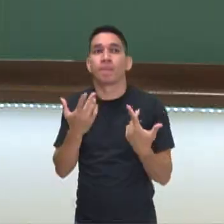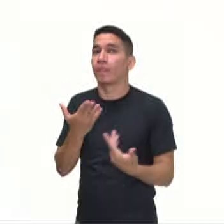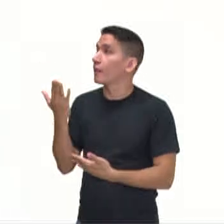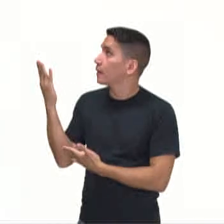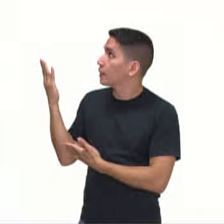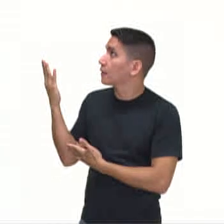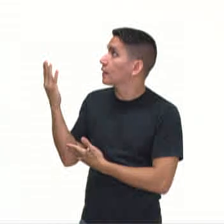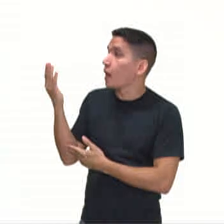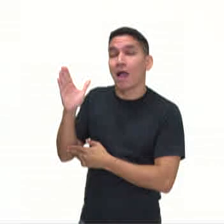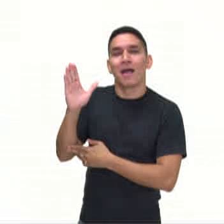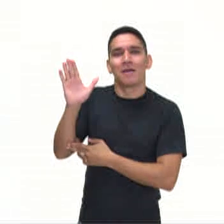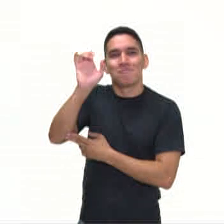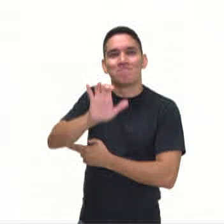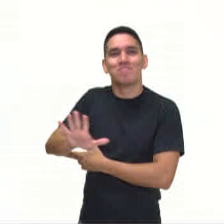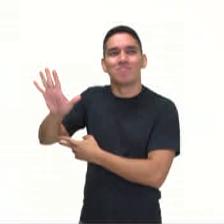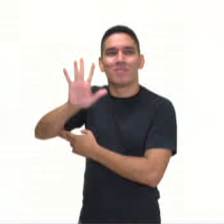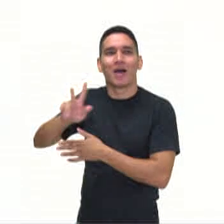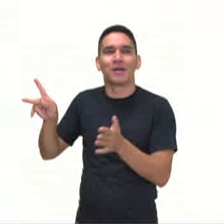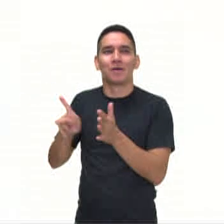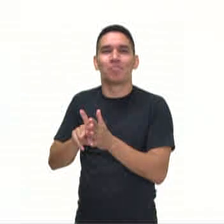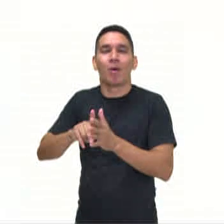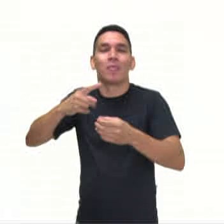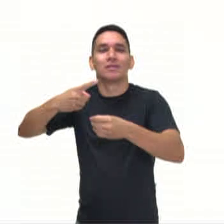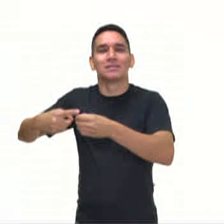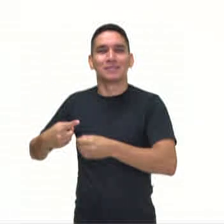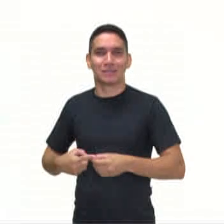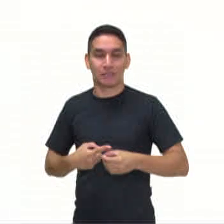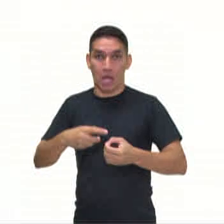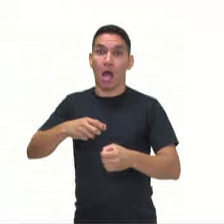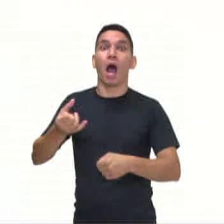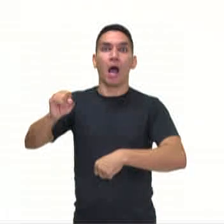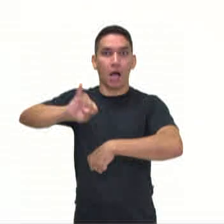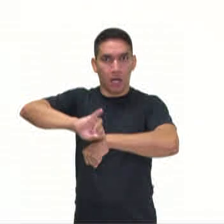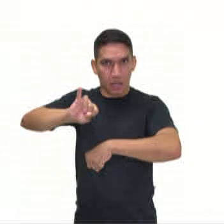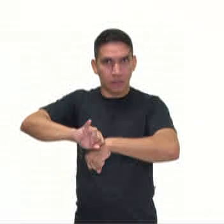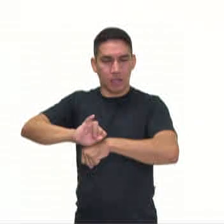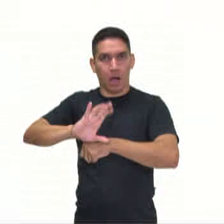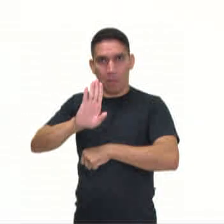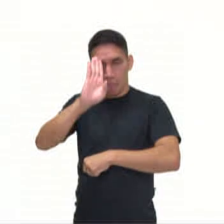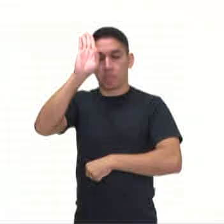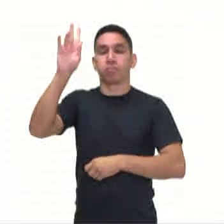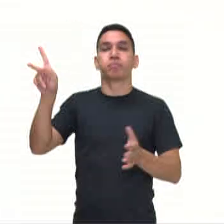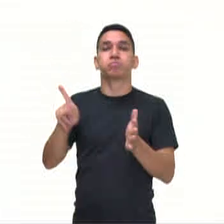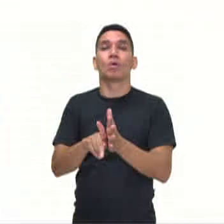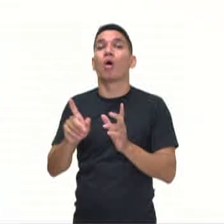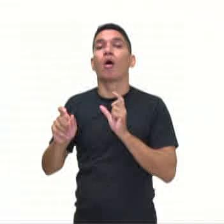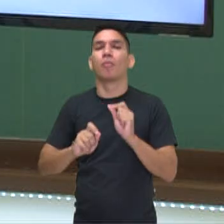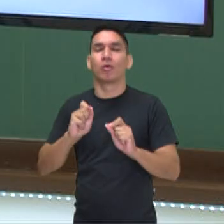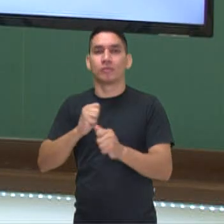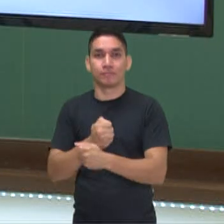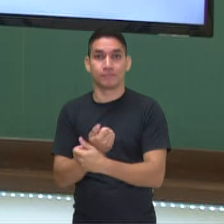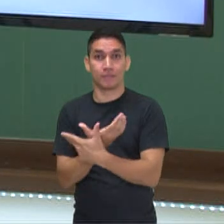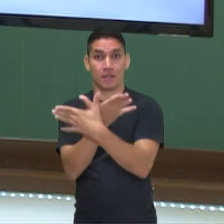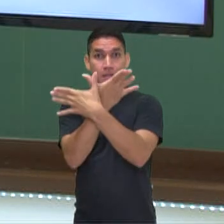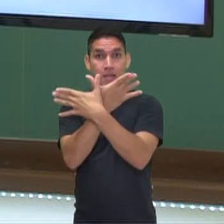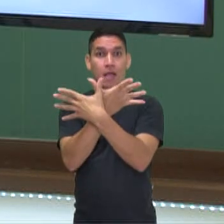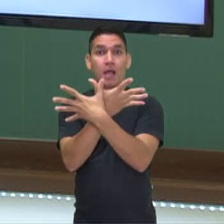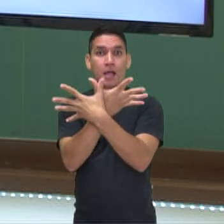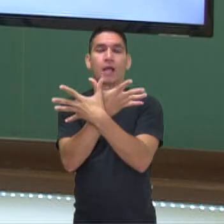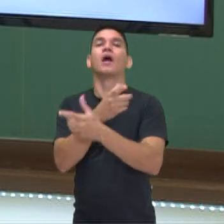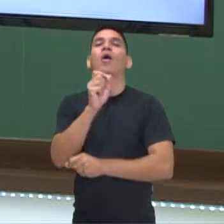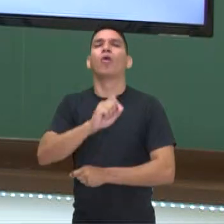a imagem de Tenochtitlán, essa cidade capital do Império Azteca na região do México, tinha cerca de 200